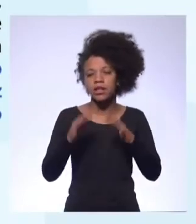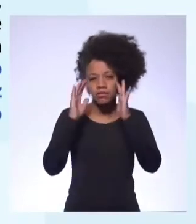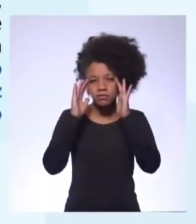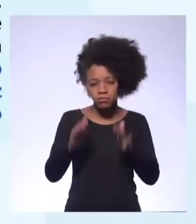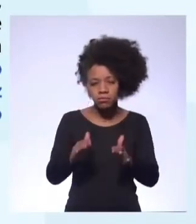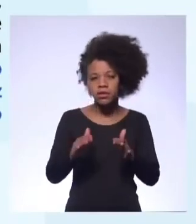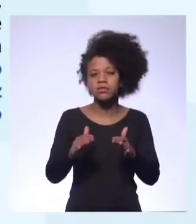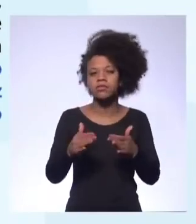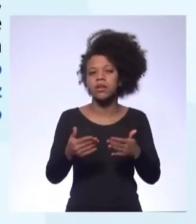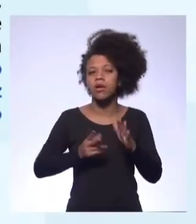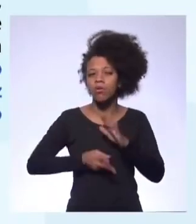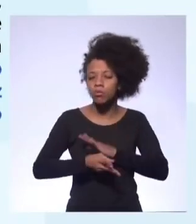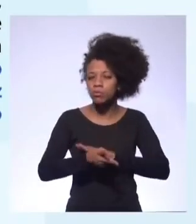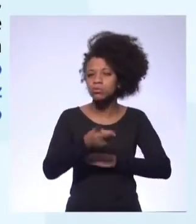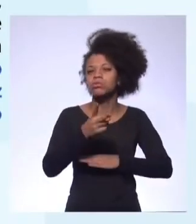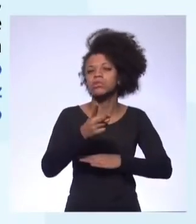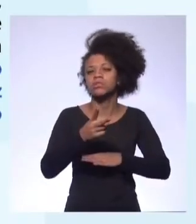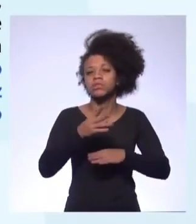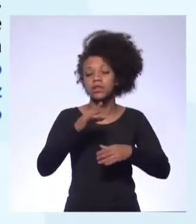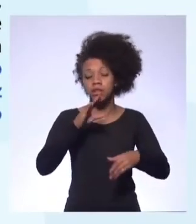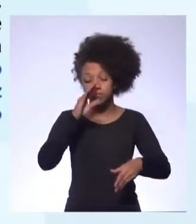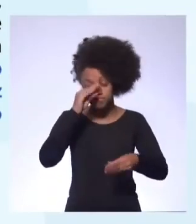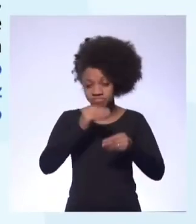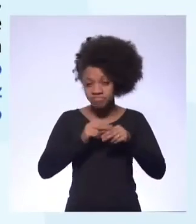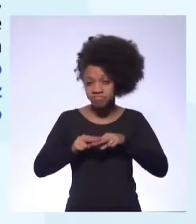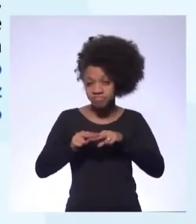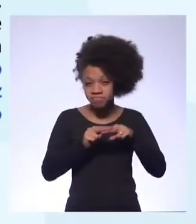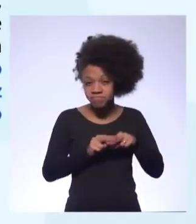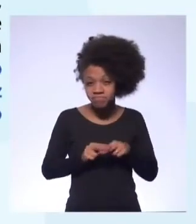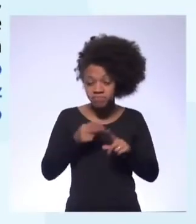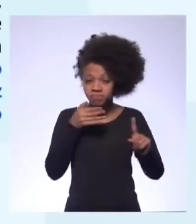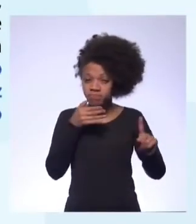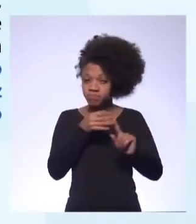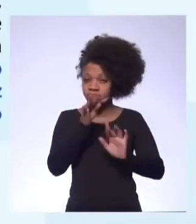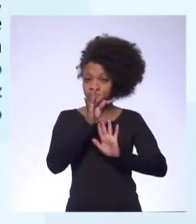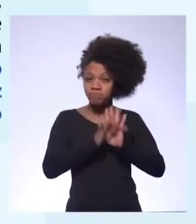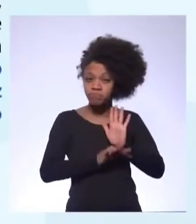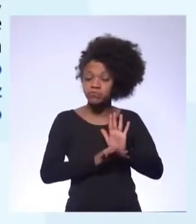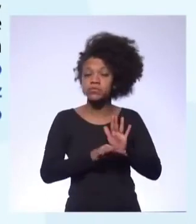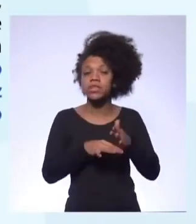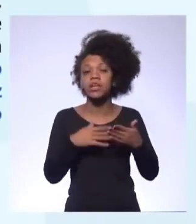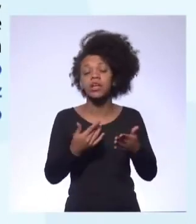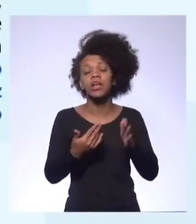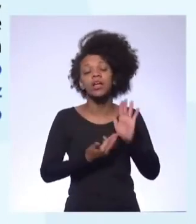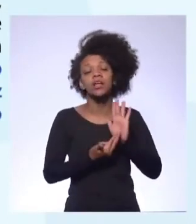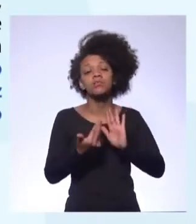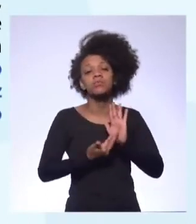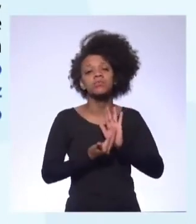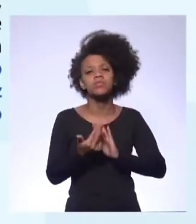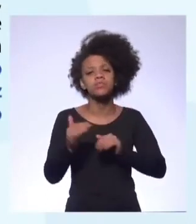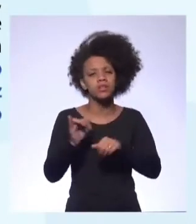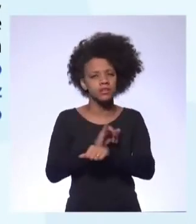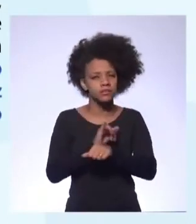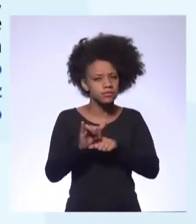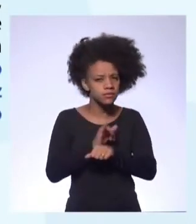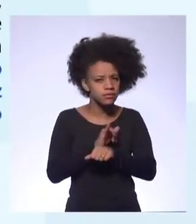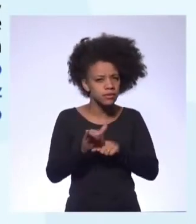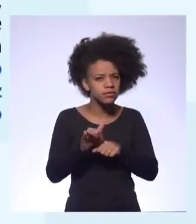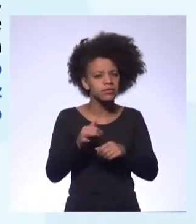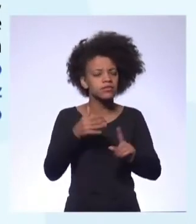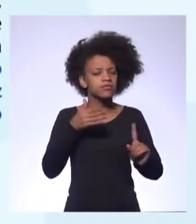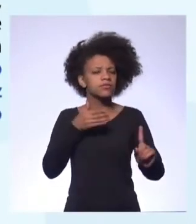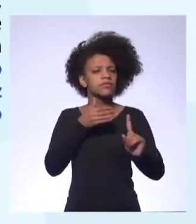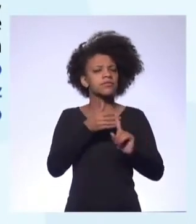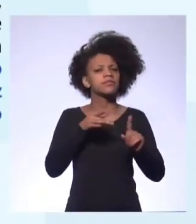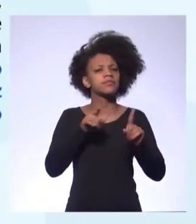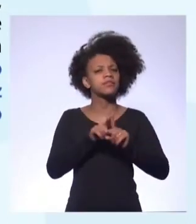preservação, continuidade e retomada de referentes textuais, correspondendo às estratégias de designação de